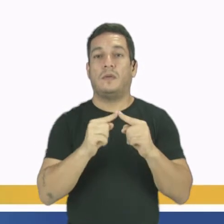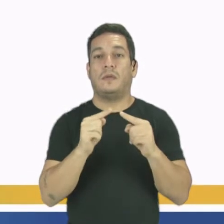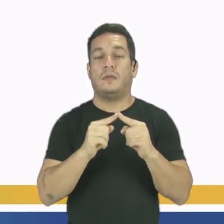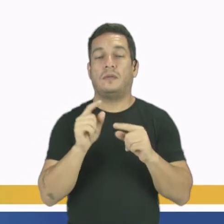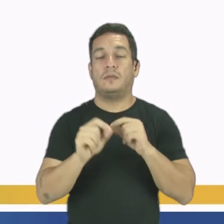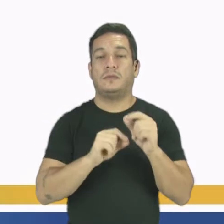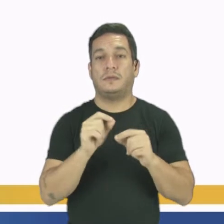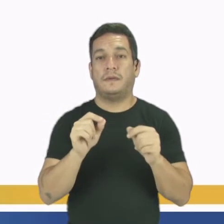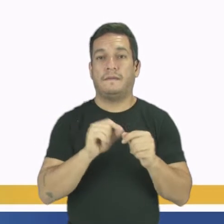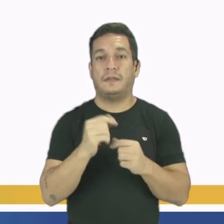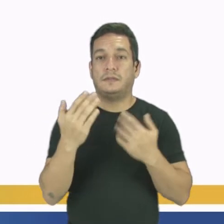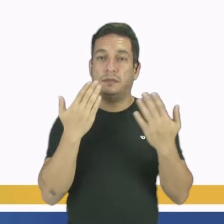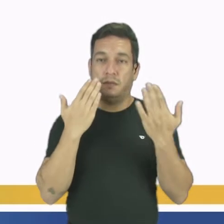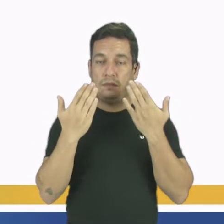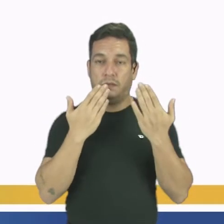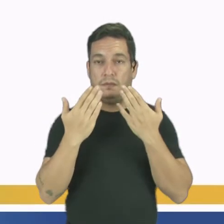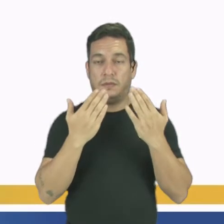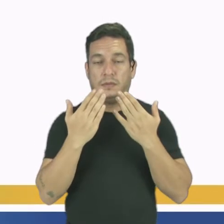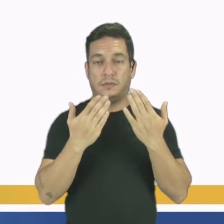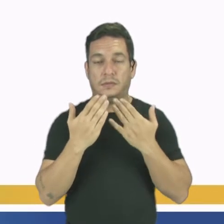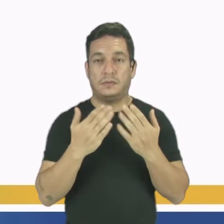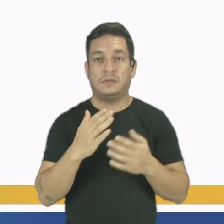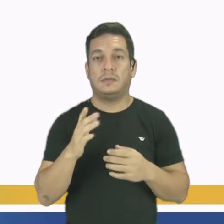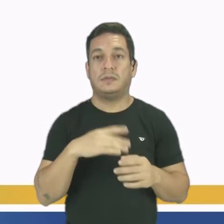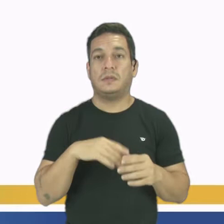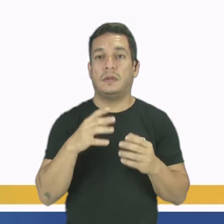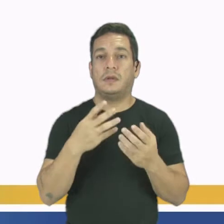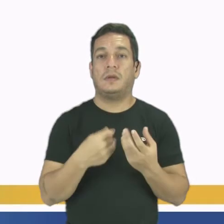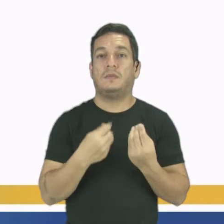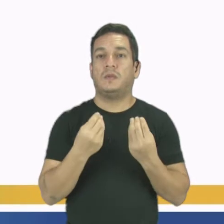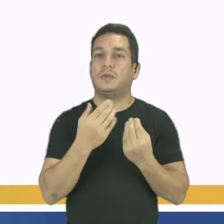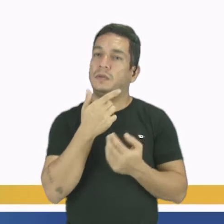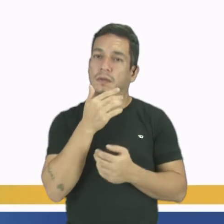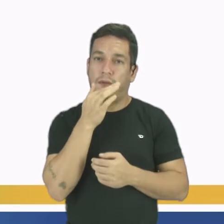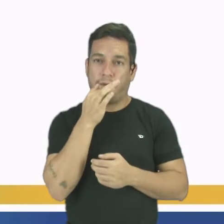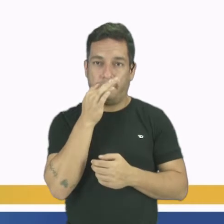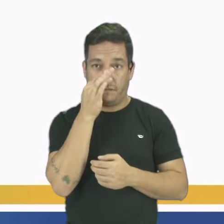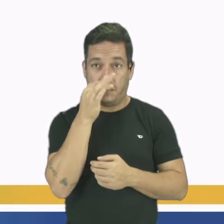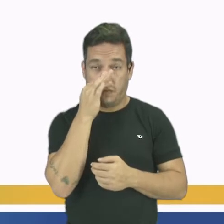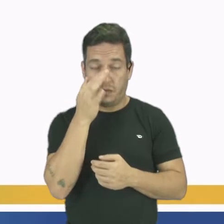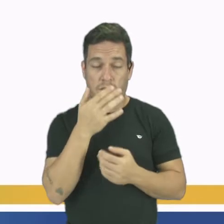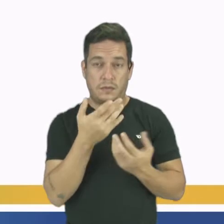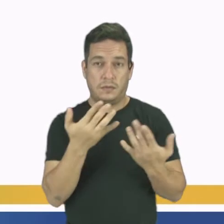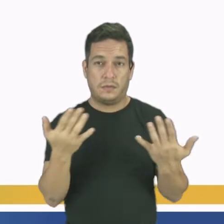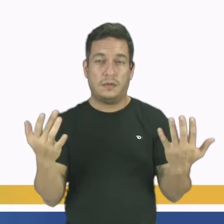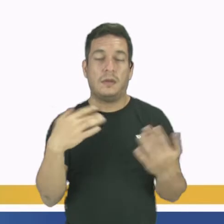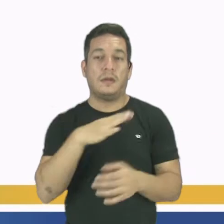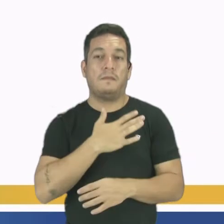que faz essa comparação entre uma caravana e o meu amor, uma